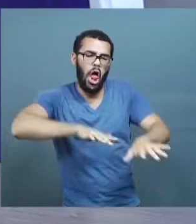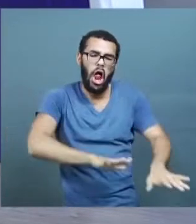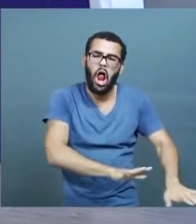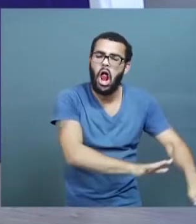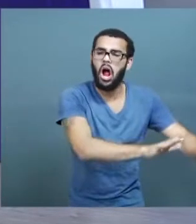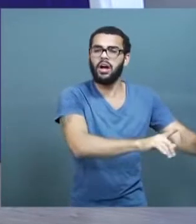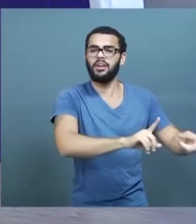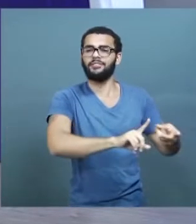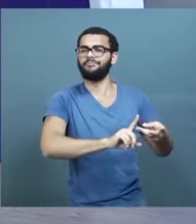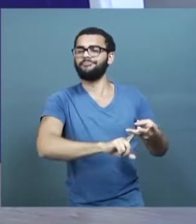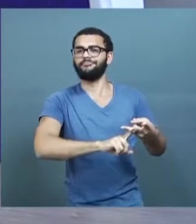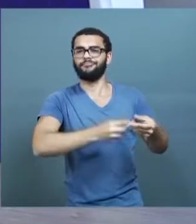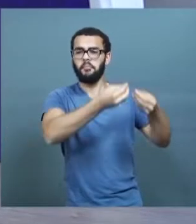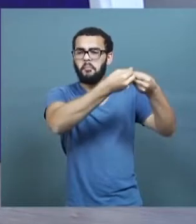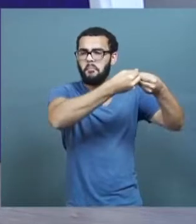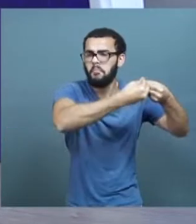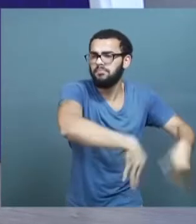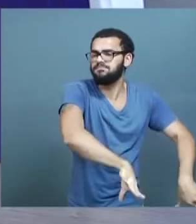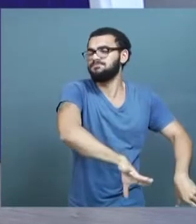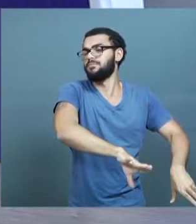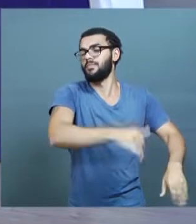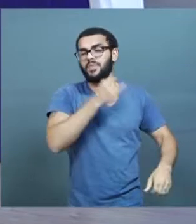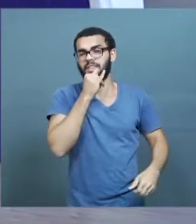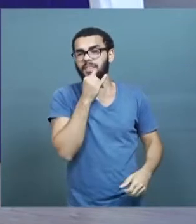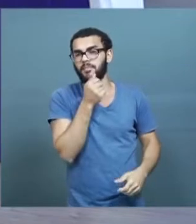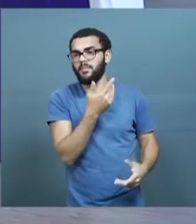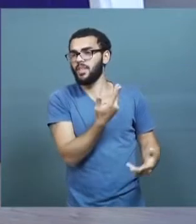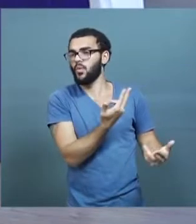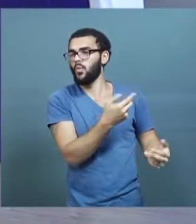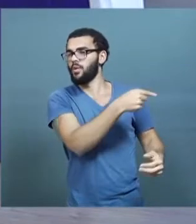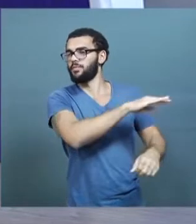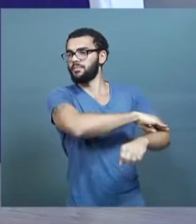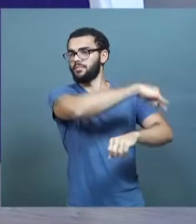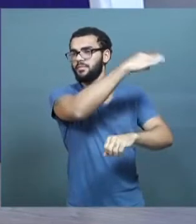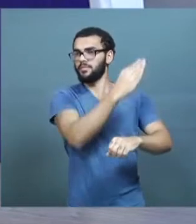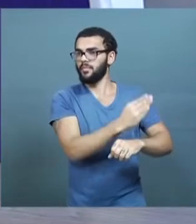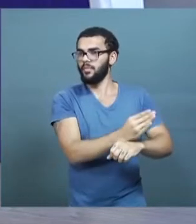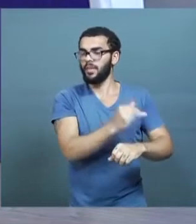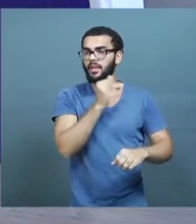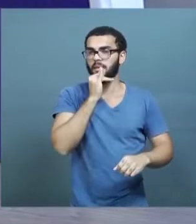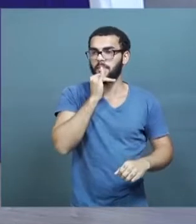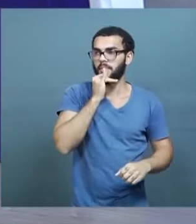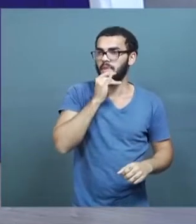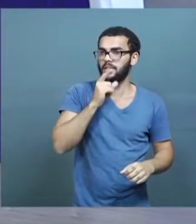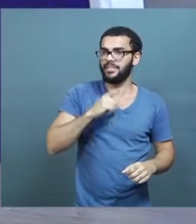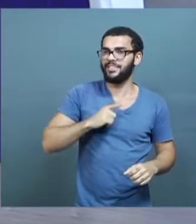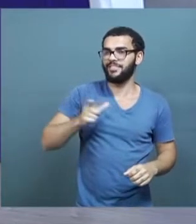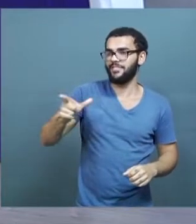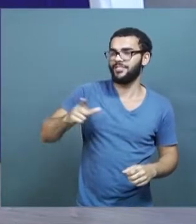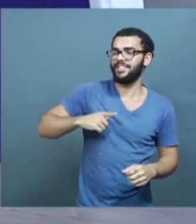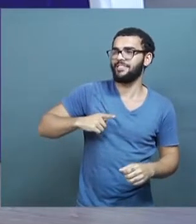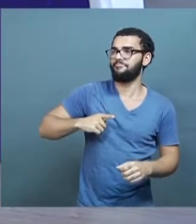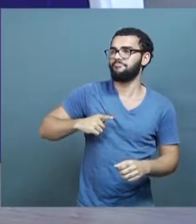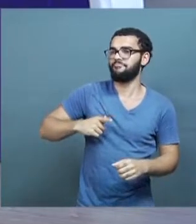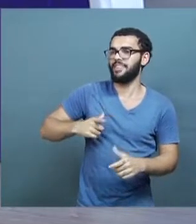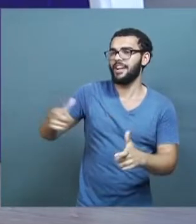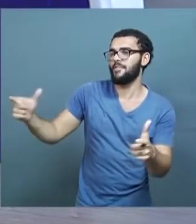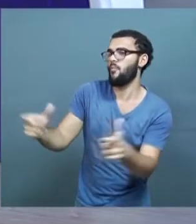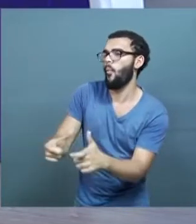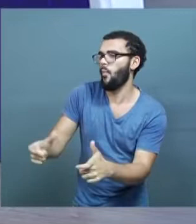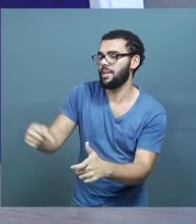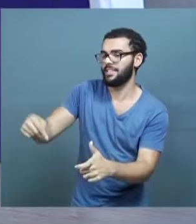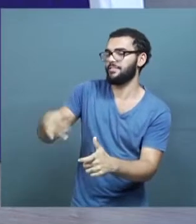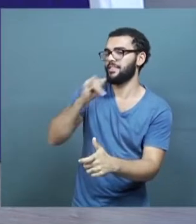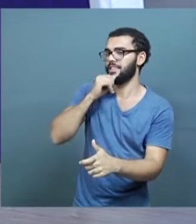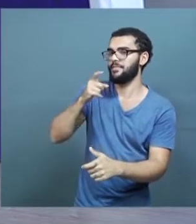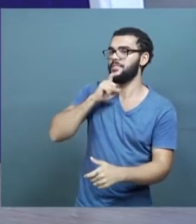de destruição grande como Brumadinho, mas em pequenas ações, como a gente viu a geladeira solidária aqui, outras ações. Você